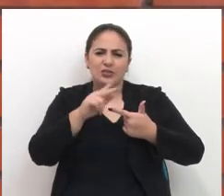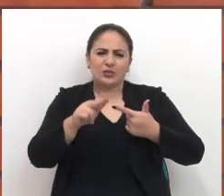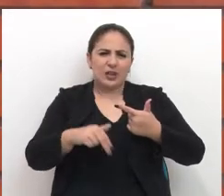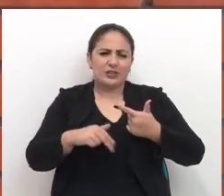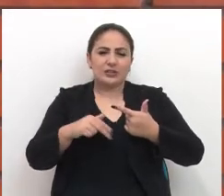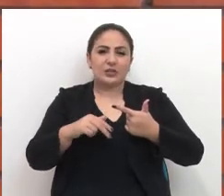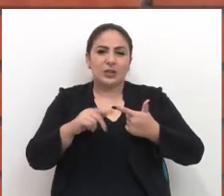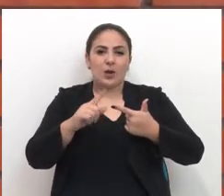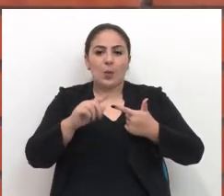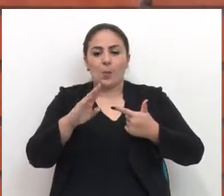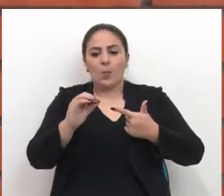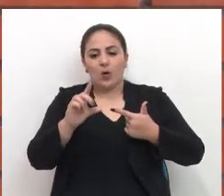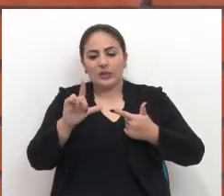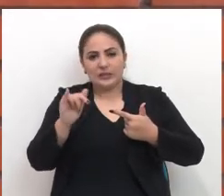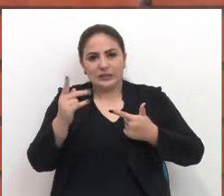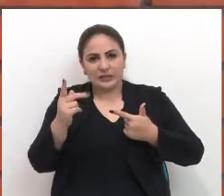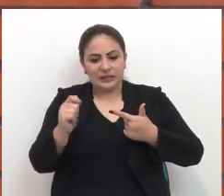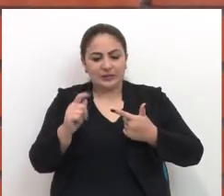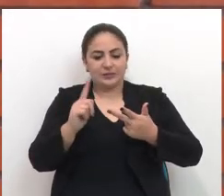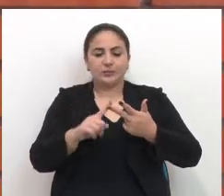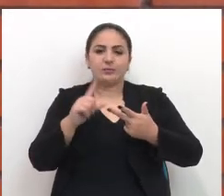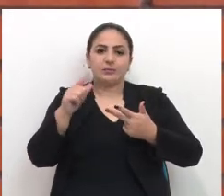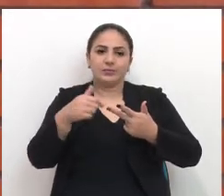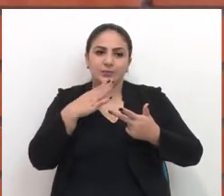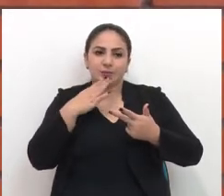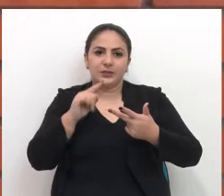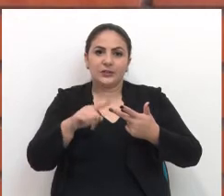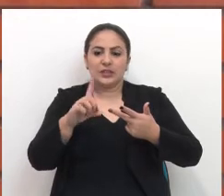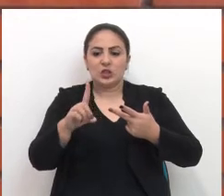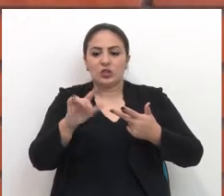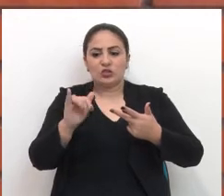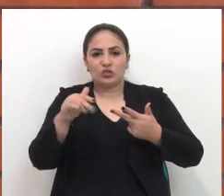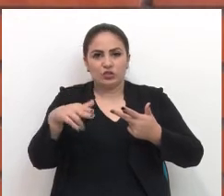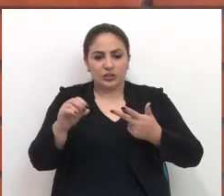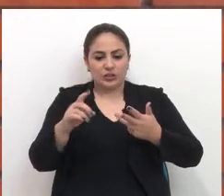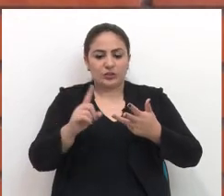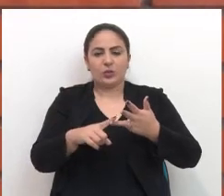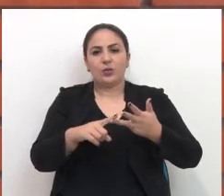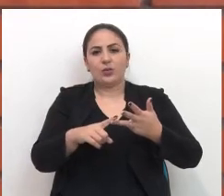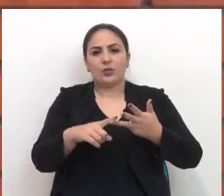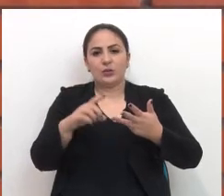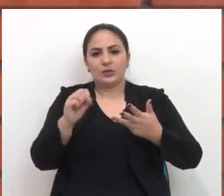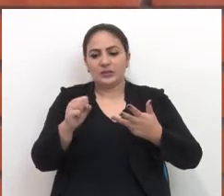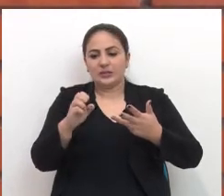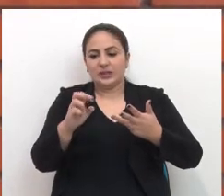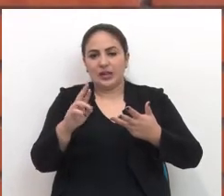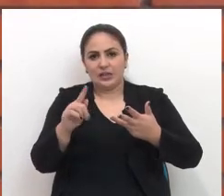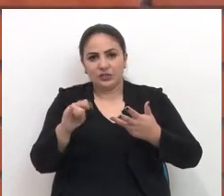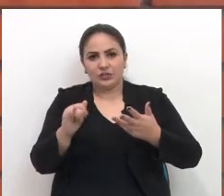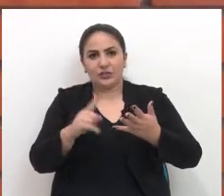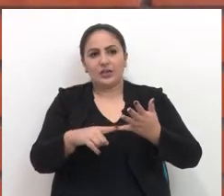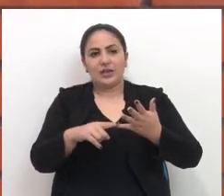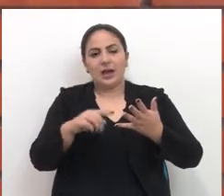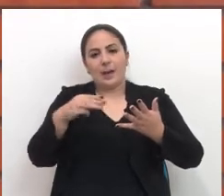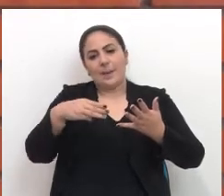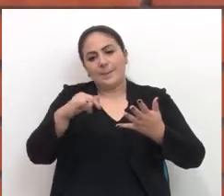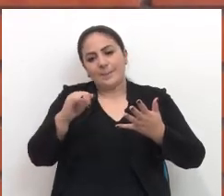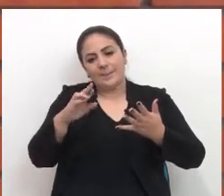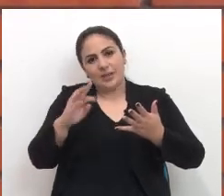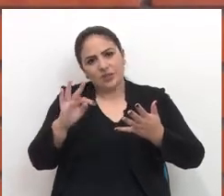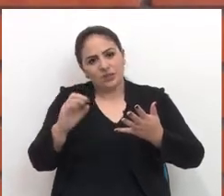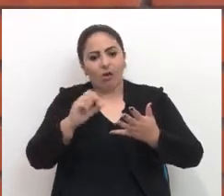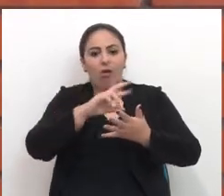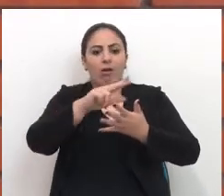Dono e Tadeu dos Santos, que hoje é o Bolinha. Depois conheci também o Dino, conheci o Sérgio Tronco, conheci a Mirtes,